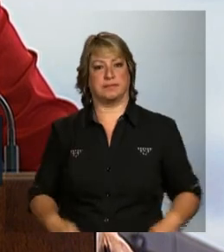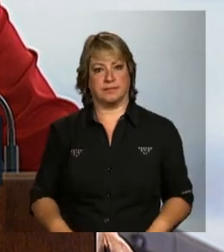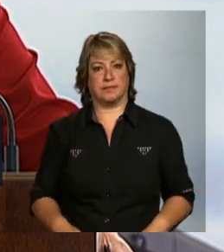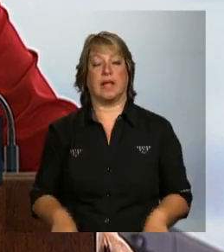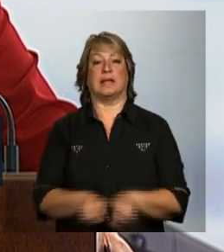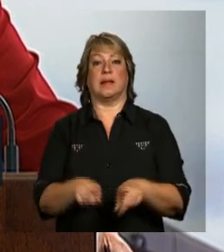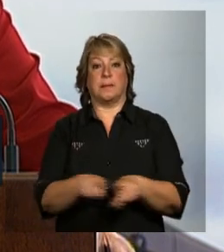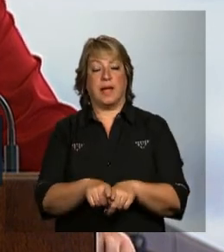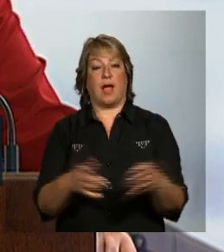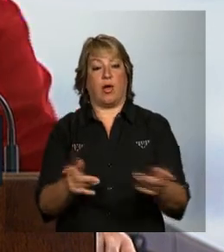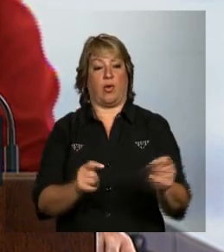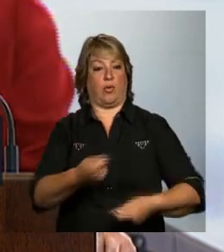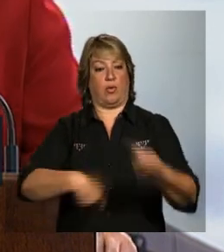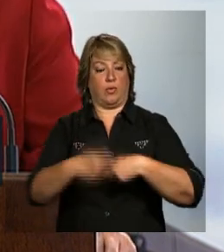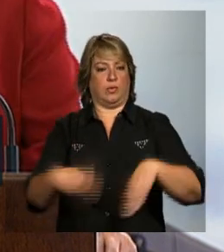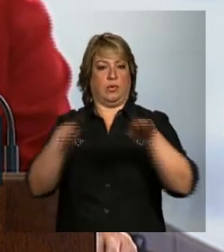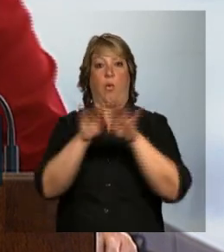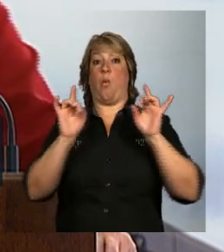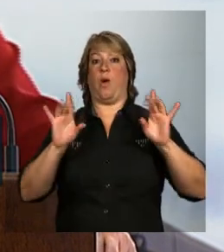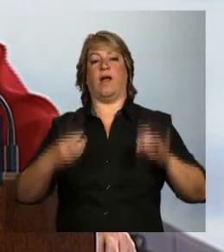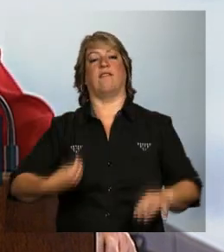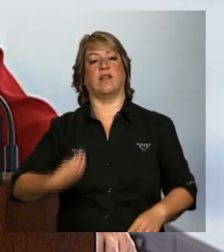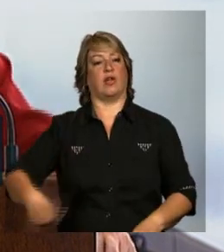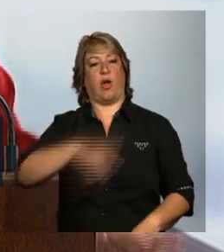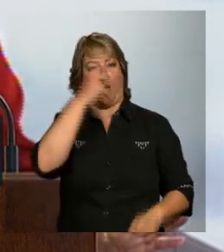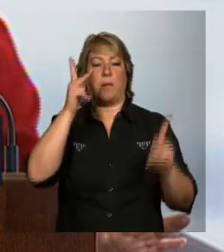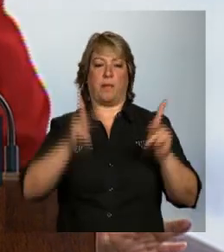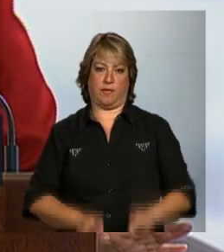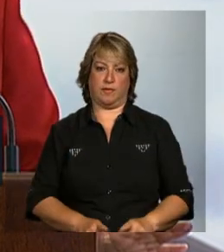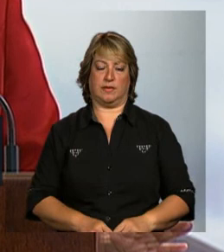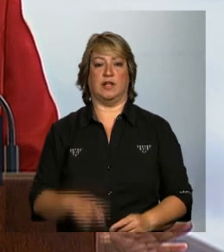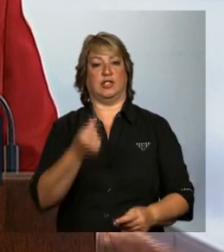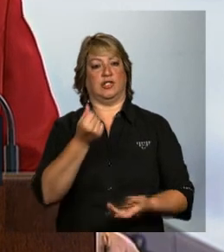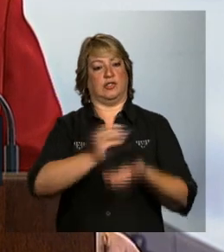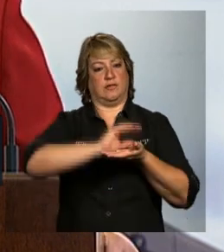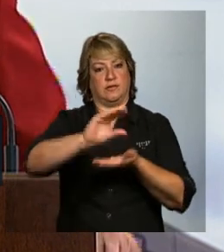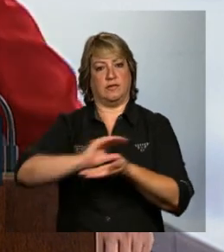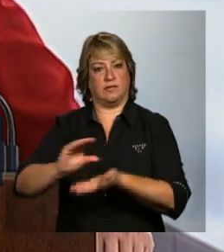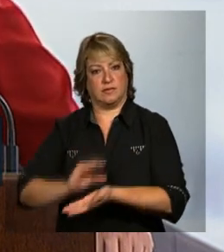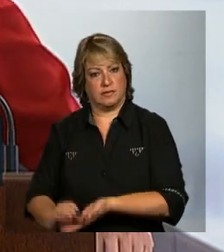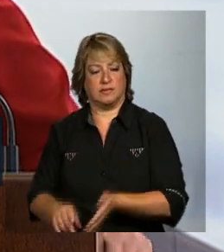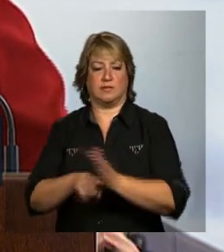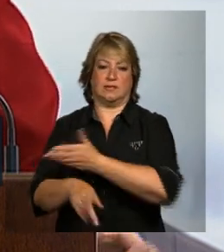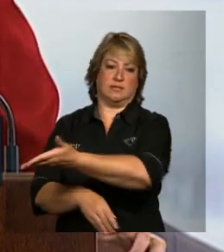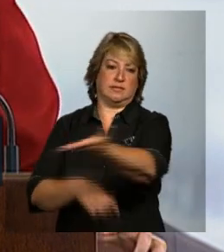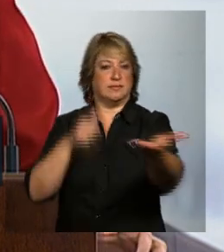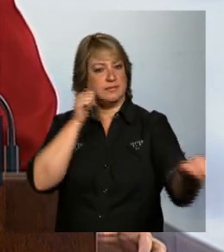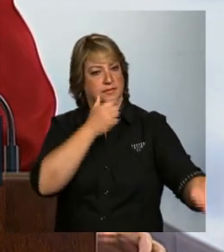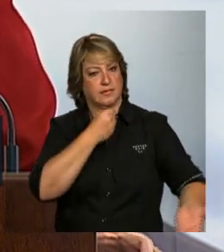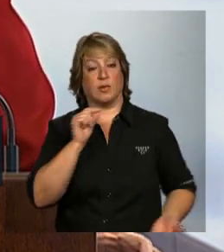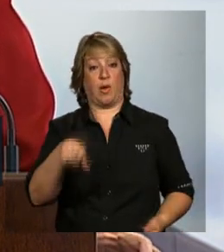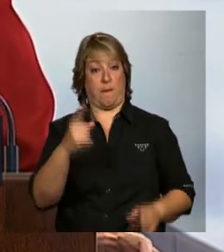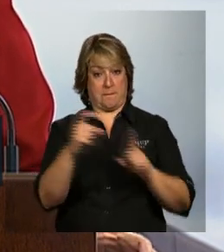competitividade de nossa economia e da qualidade de vida de nosso povo investimento senhores e senhoras